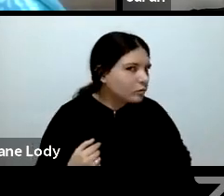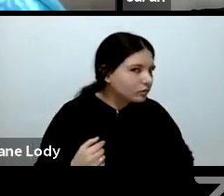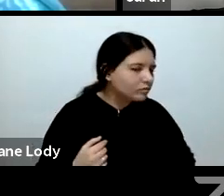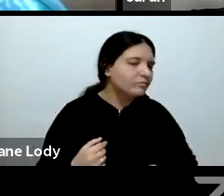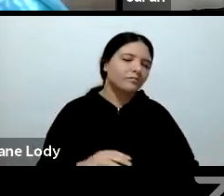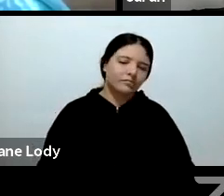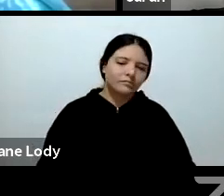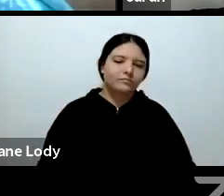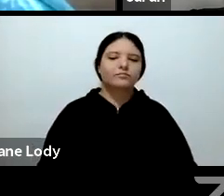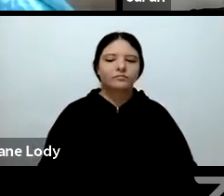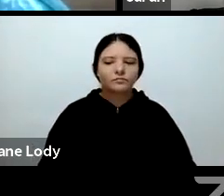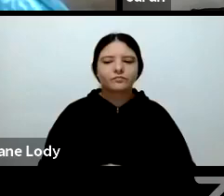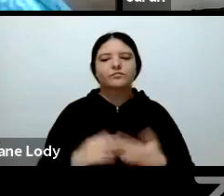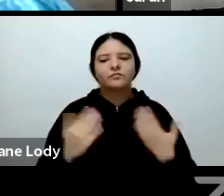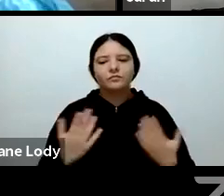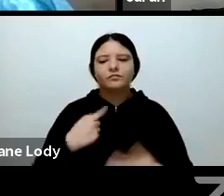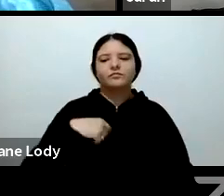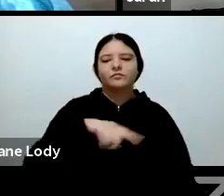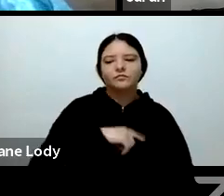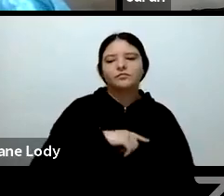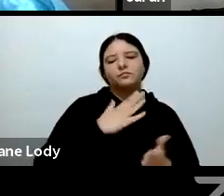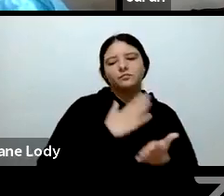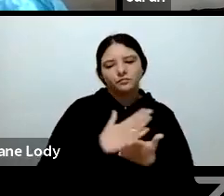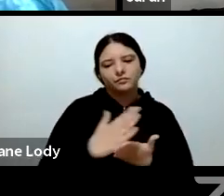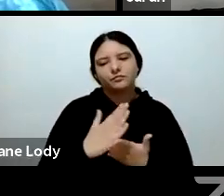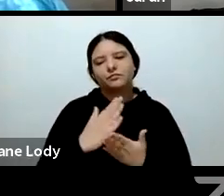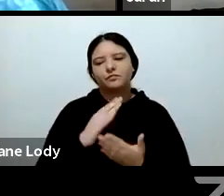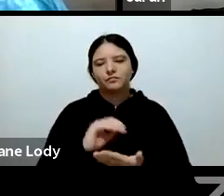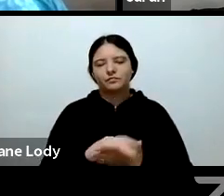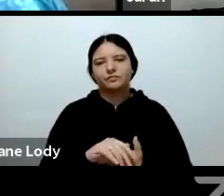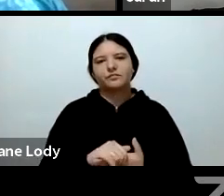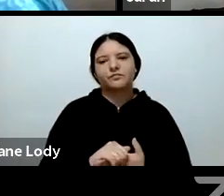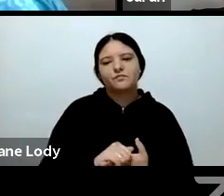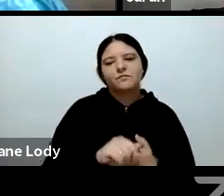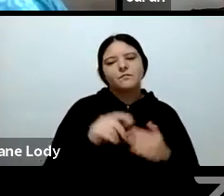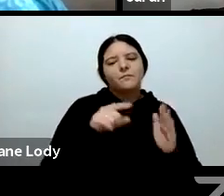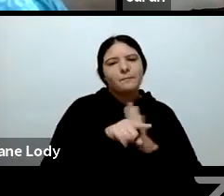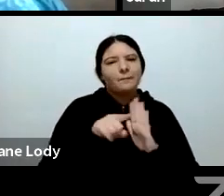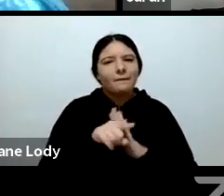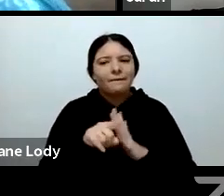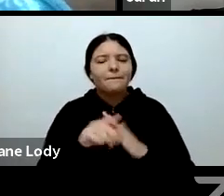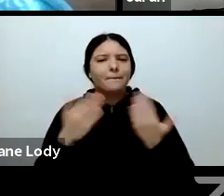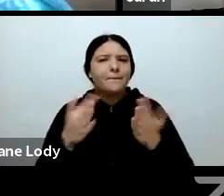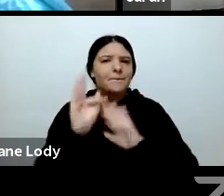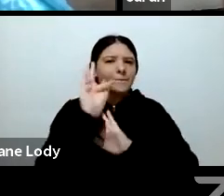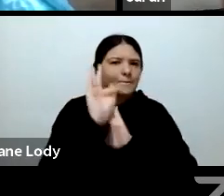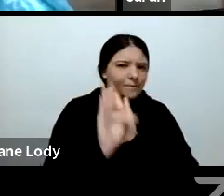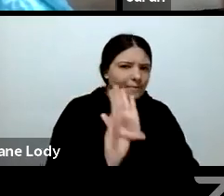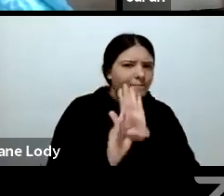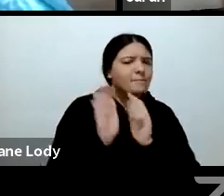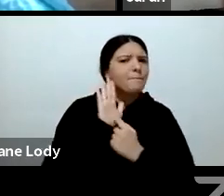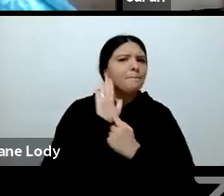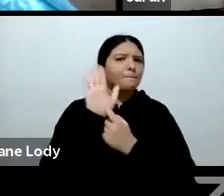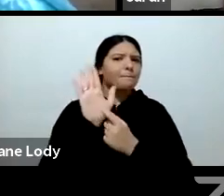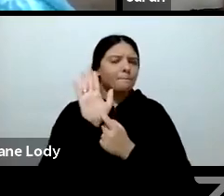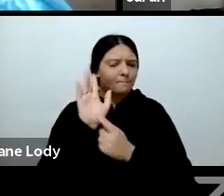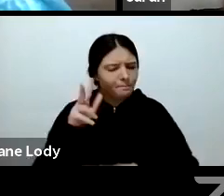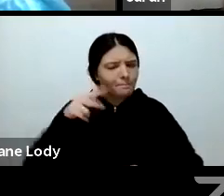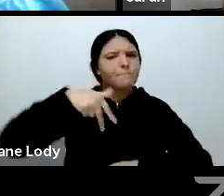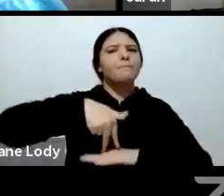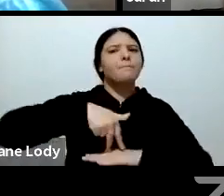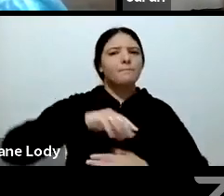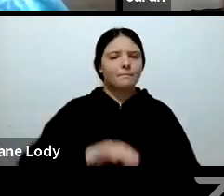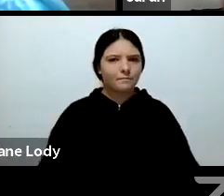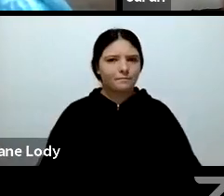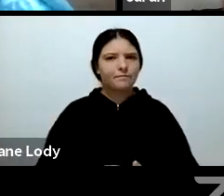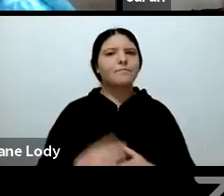Então, assim, a gente começou a colocar um pouco essas questões, e aí, assim, esse texto, de alguma forma, apresenta um posicionamento, né? Que é um